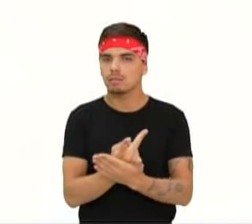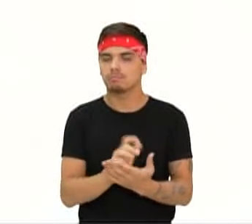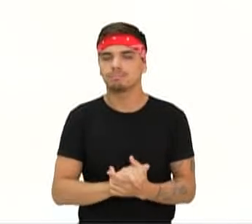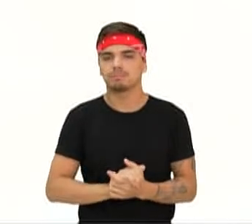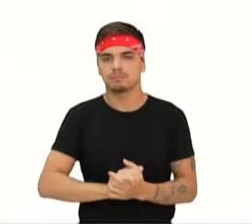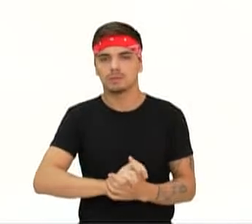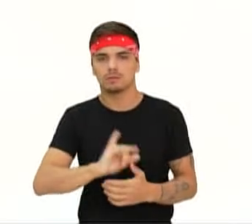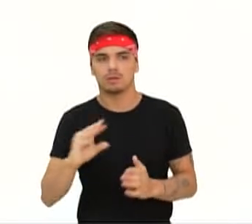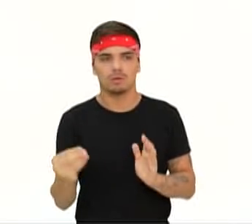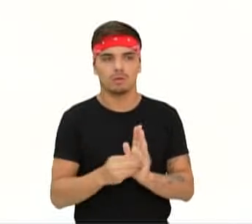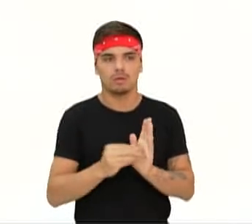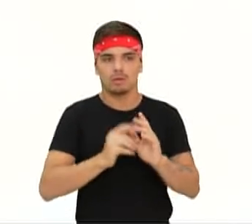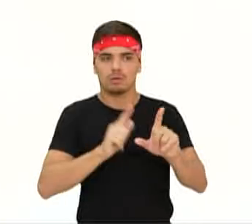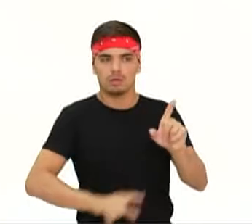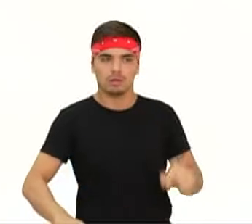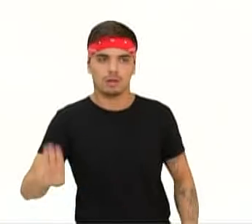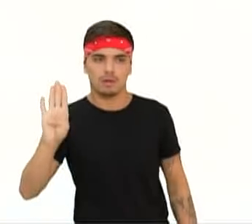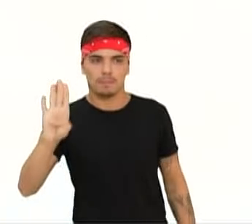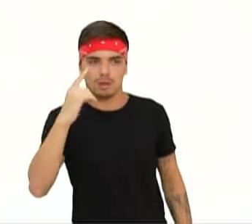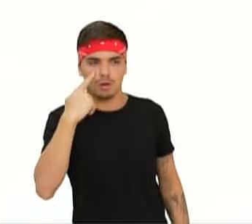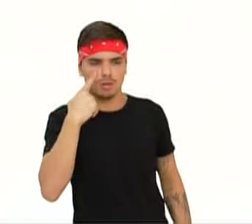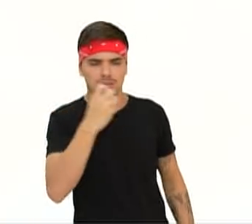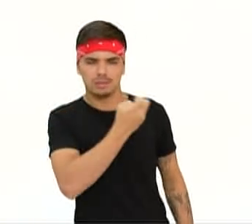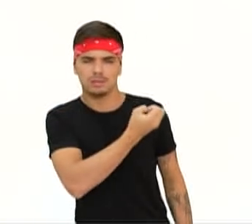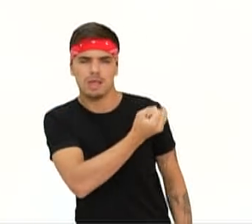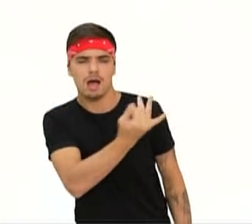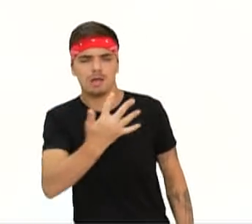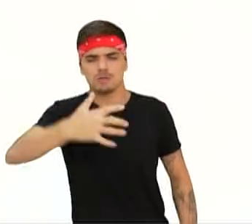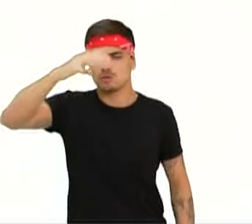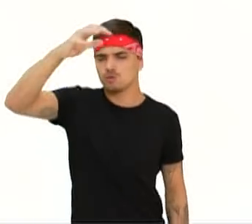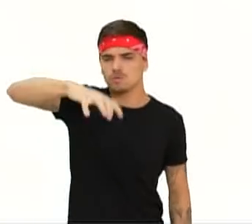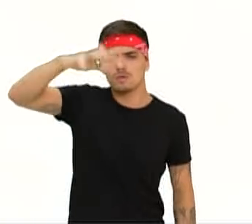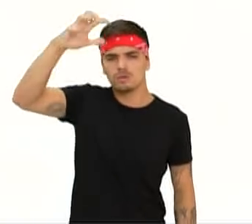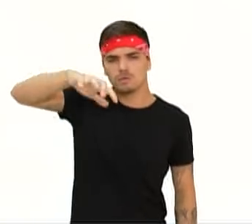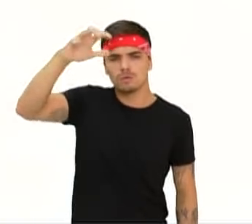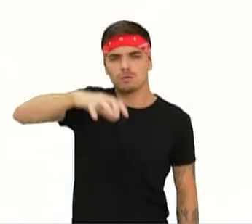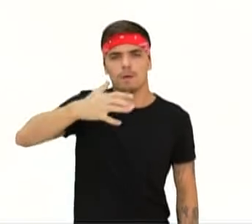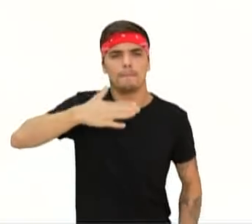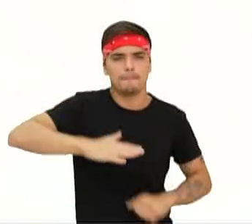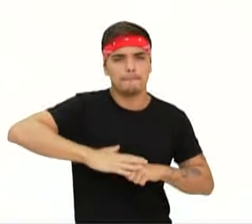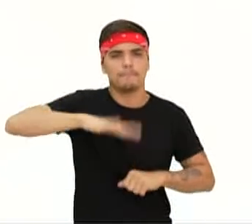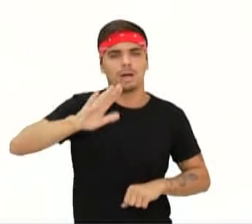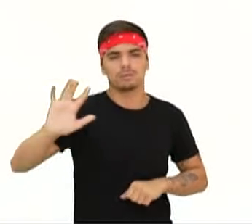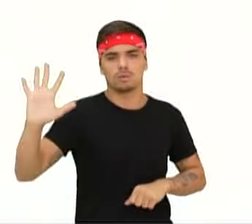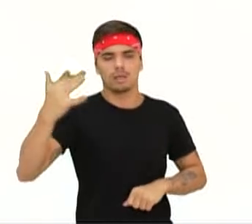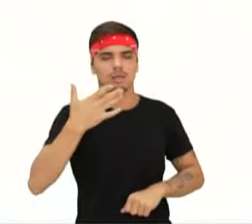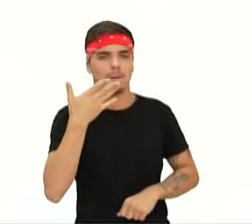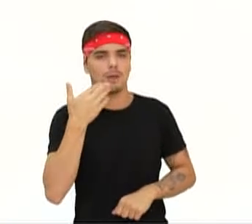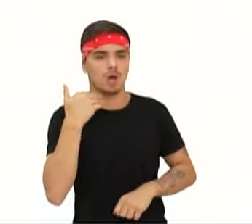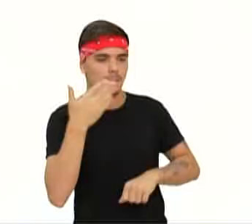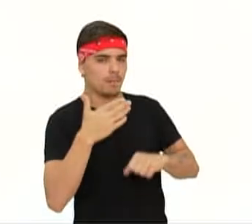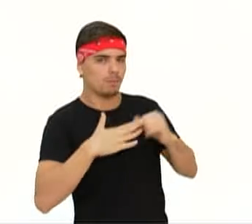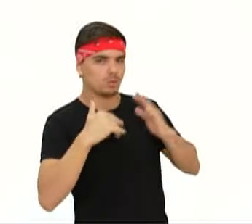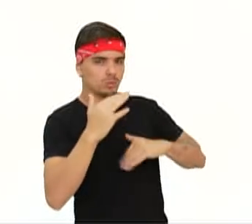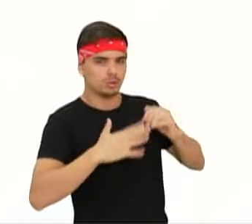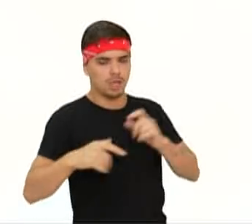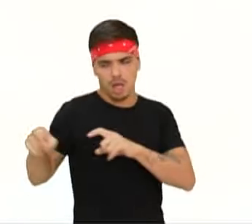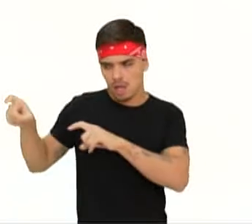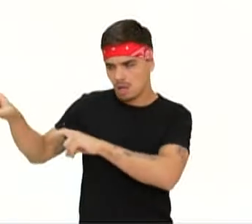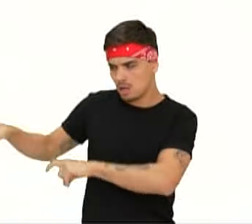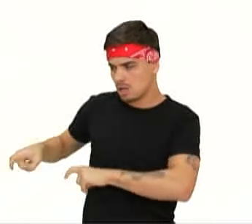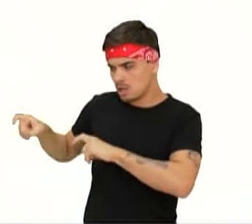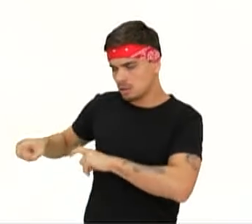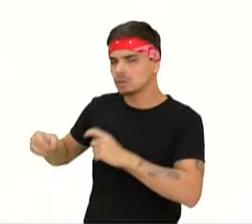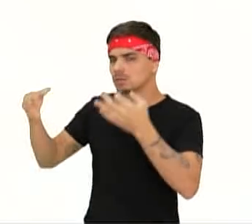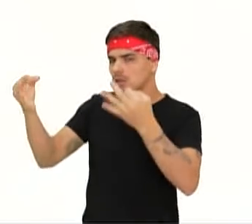quem assinalou a opção B, quanto mais chuva ocorrer, melhor será a produtividade agrícola, tá certo,